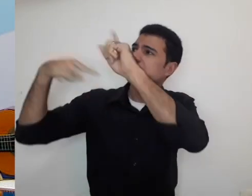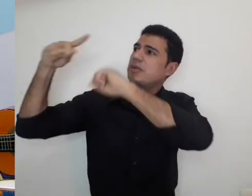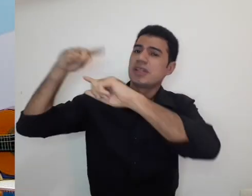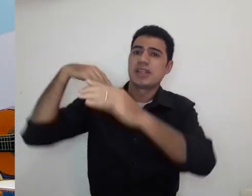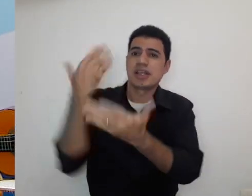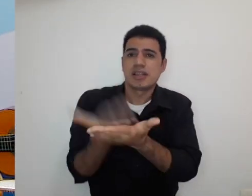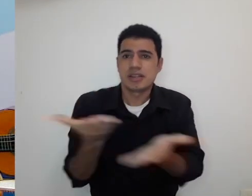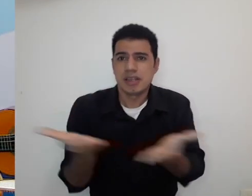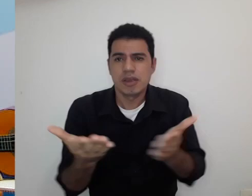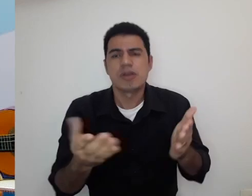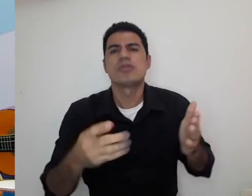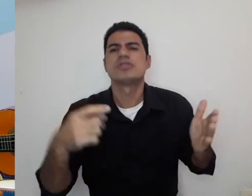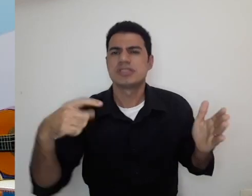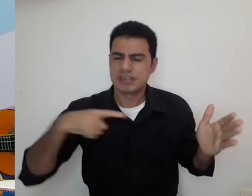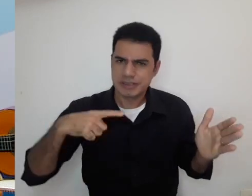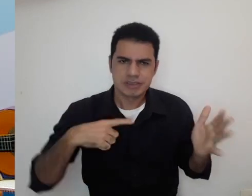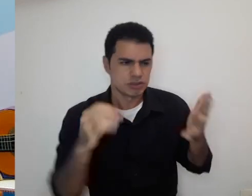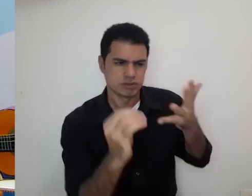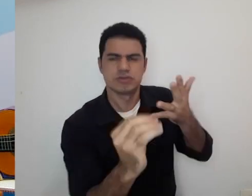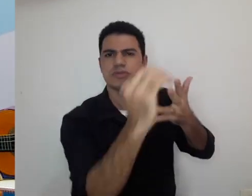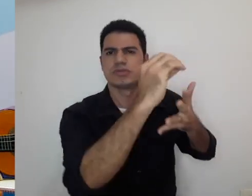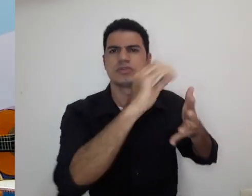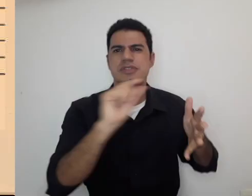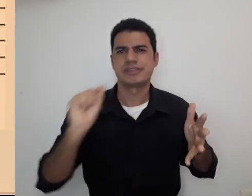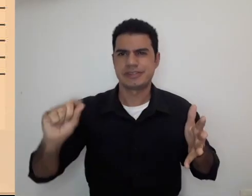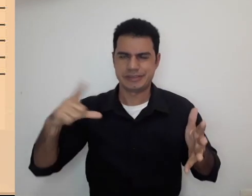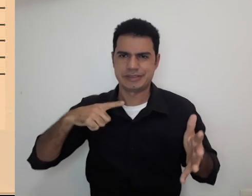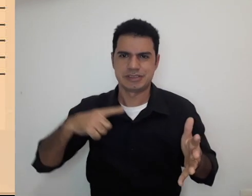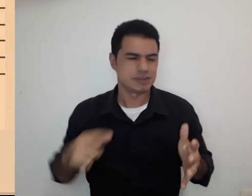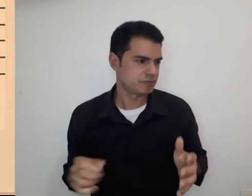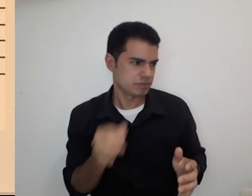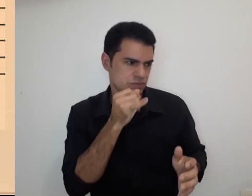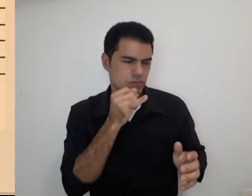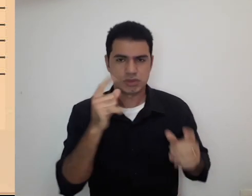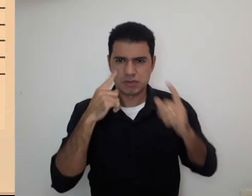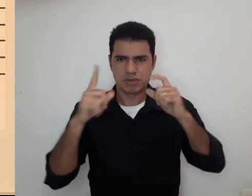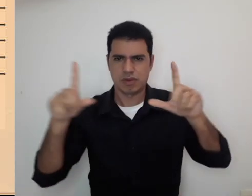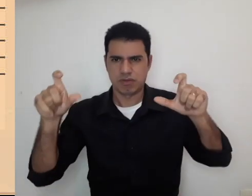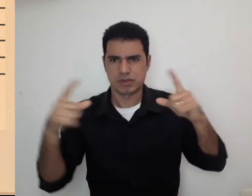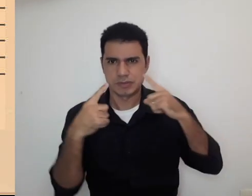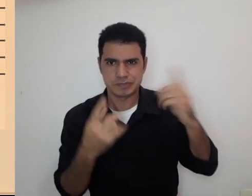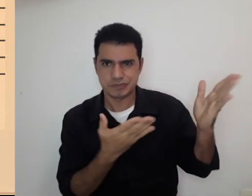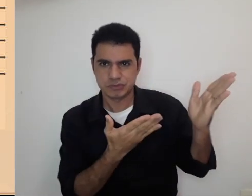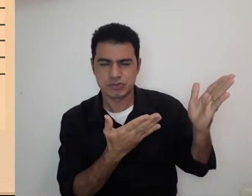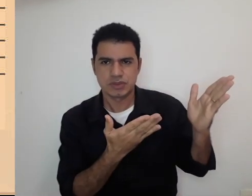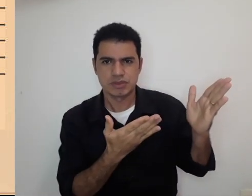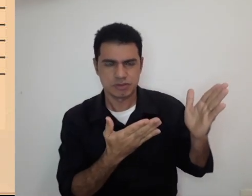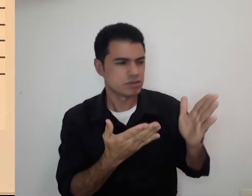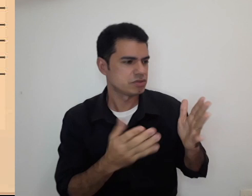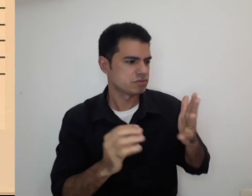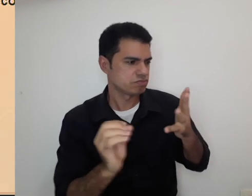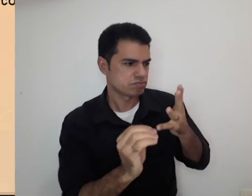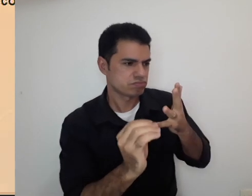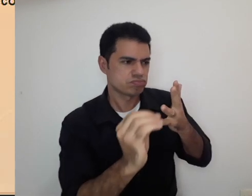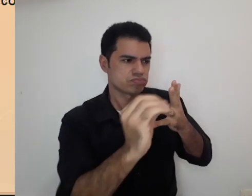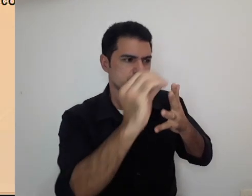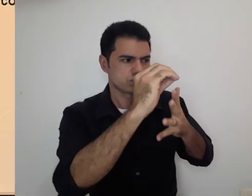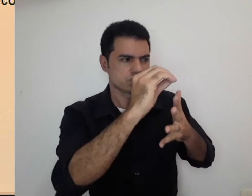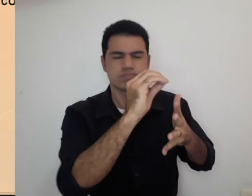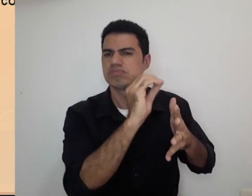notas musicais. Temos aí uma pautazinha com as notas musicais, Dó, Ré, Mi, Fá, Sol, Lá, Si.